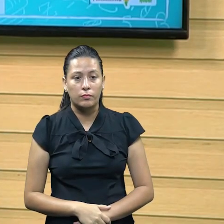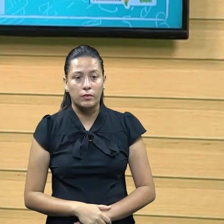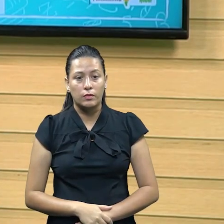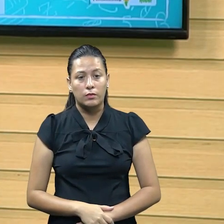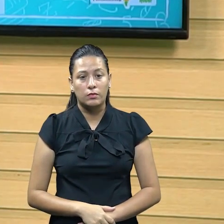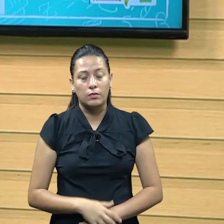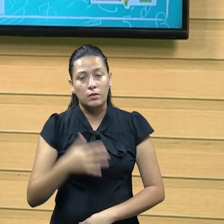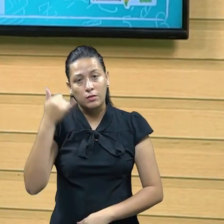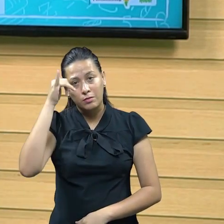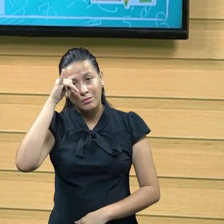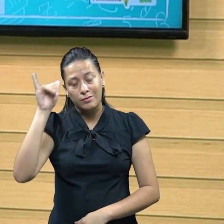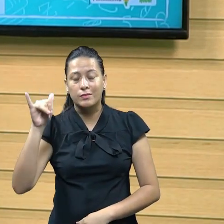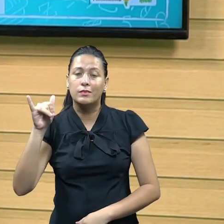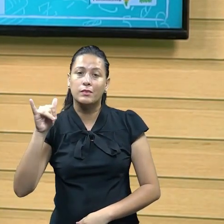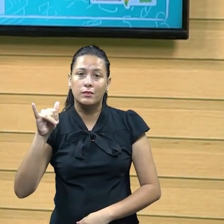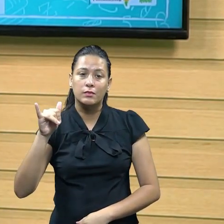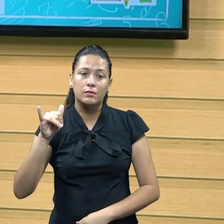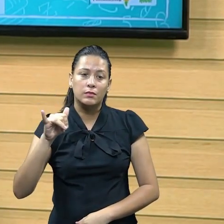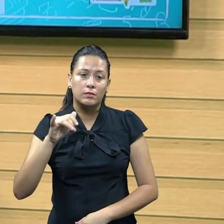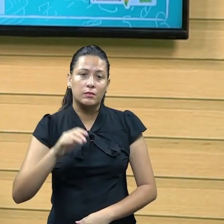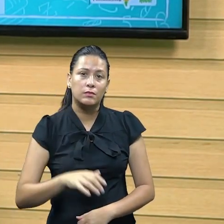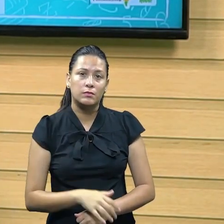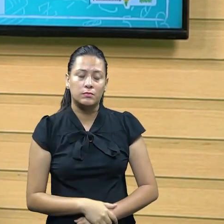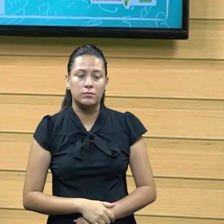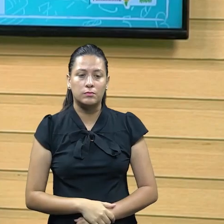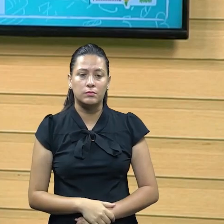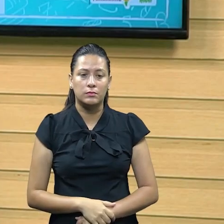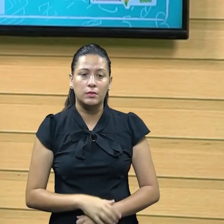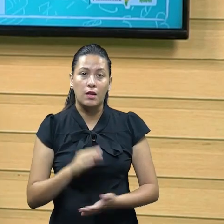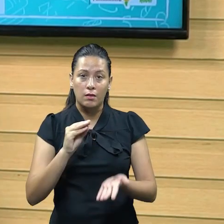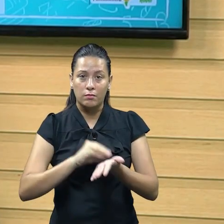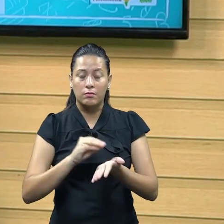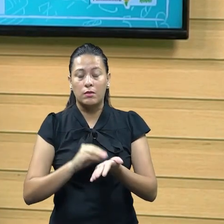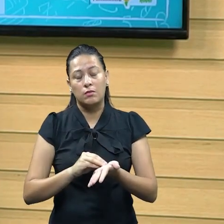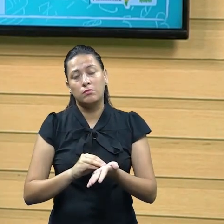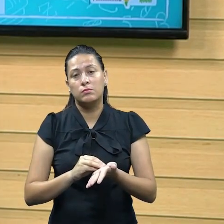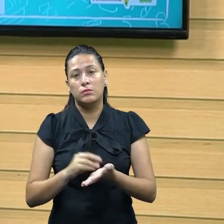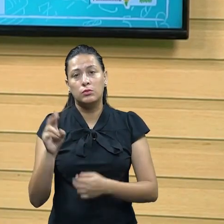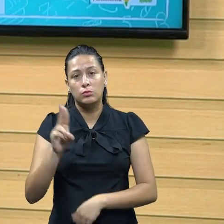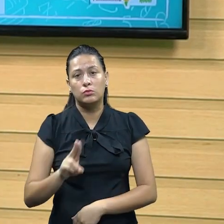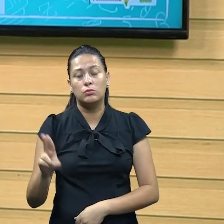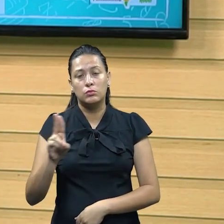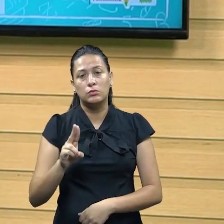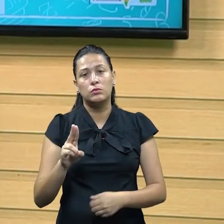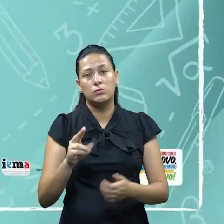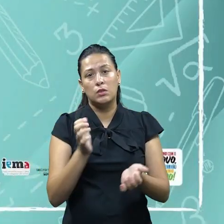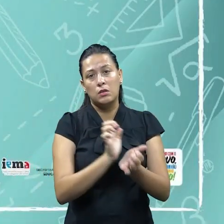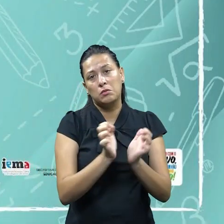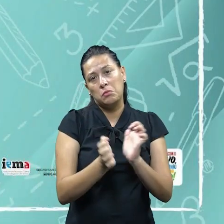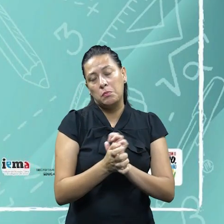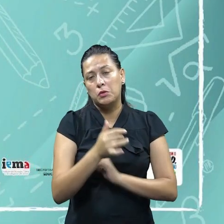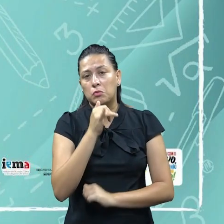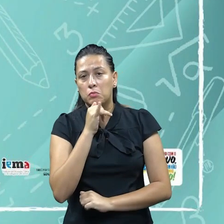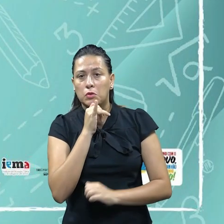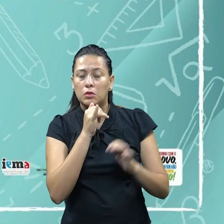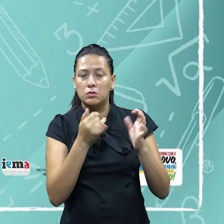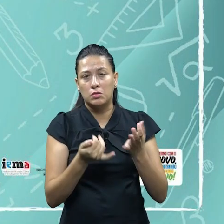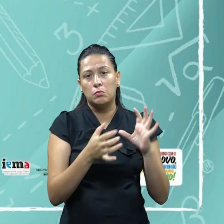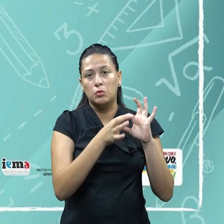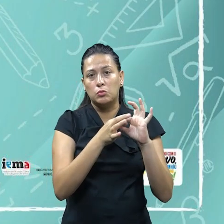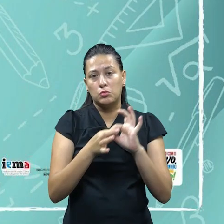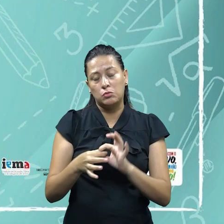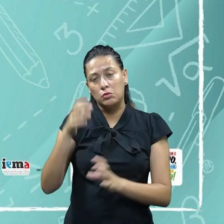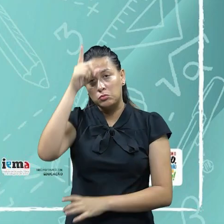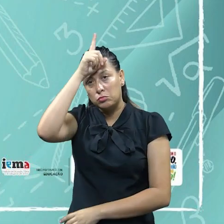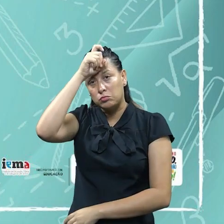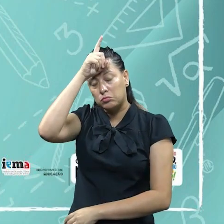utilização de algum aparelho naquele momento, principalmente em ambientes hospitalares. E aqui nós temos